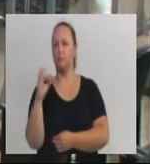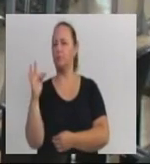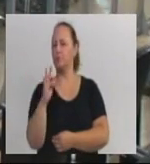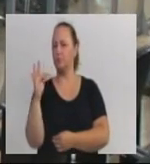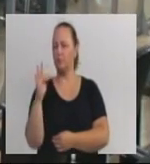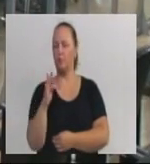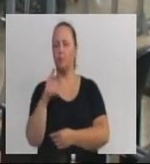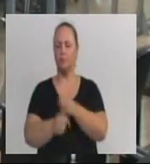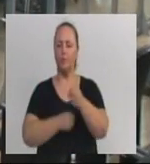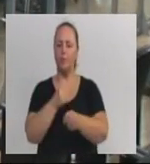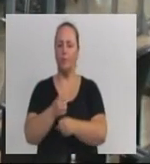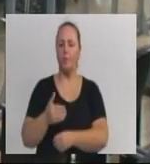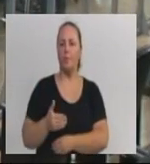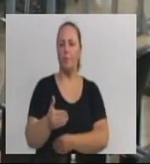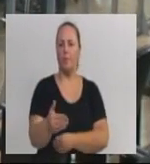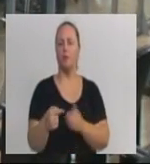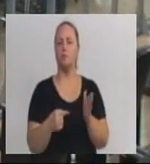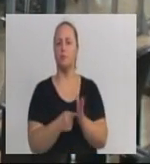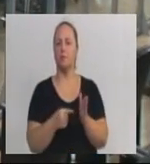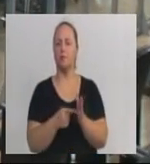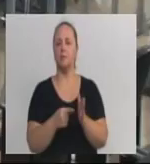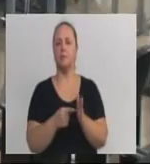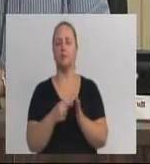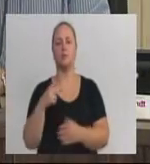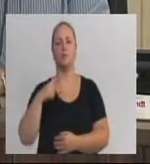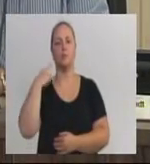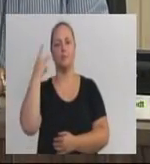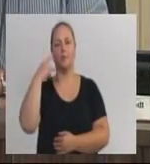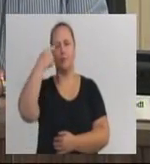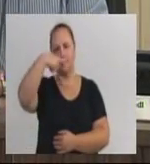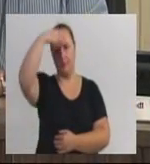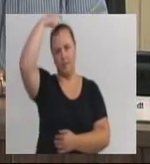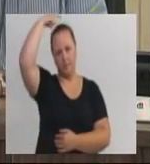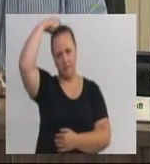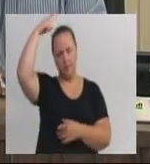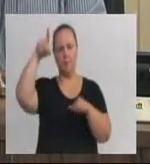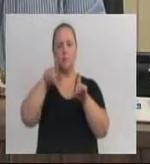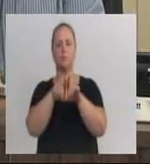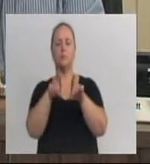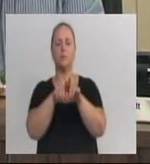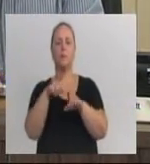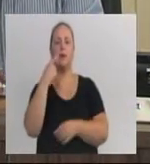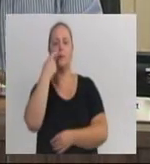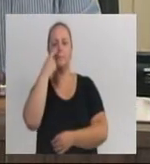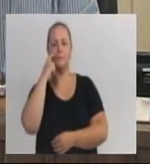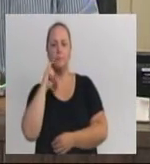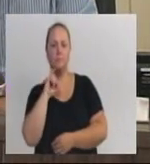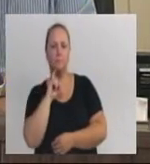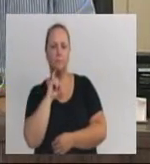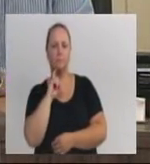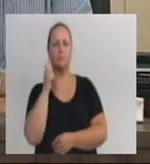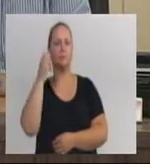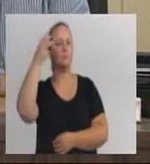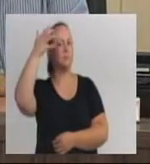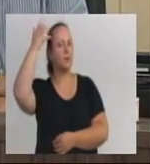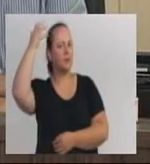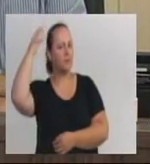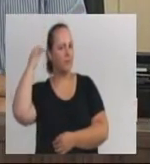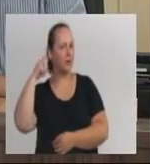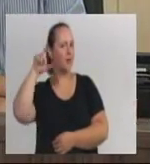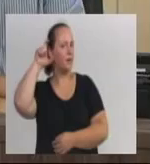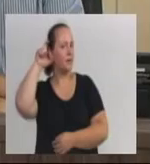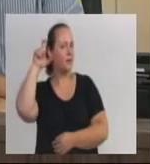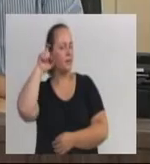do Legislativo. Indicações do vereador Adriano Pereira, do vereador Fábio Fiedler, do vereador Ivanás, do vereador Jens Manto, do vereador Zeca